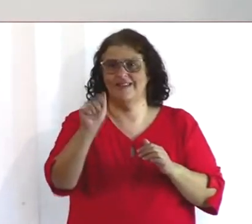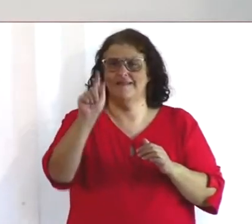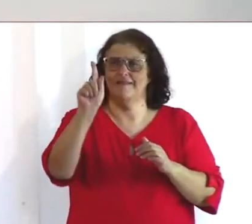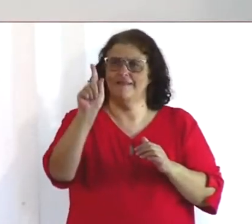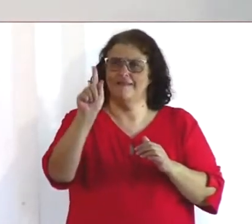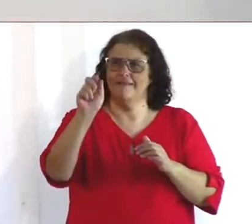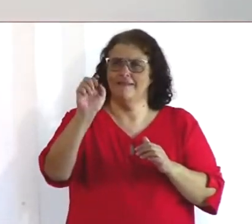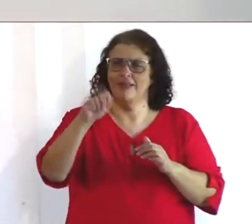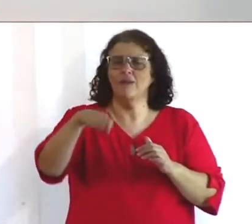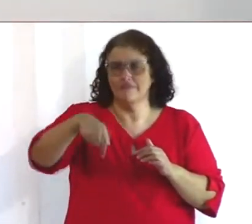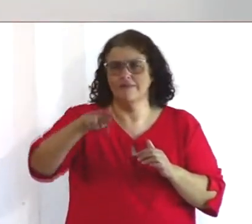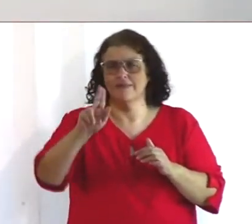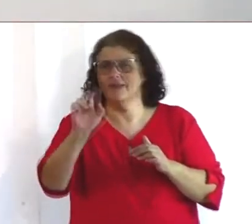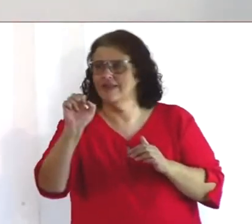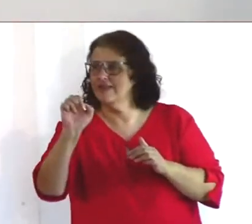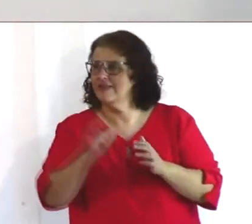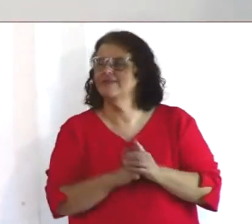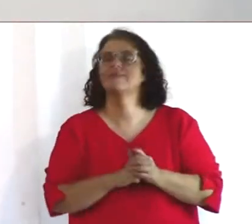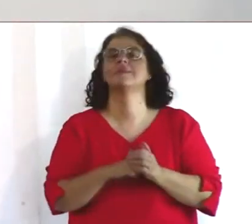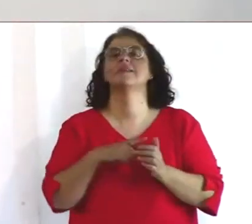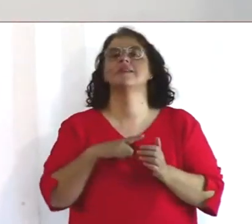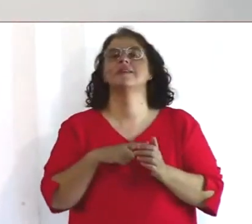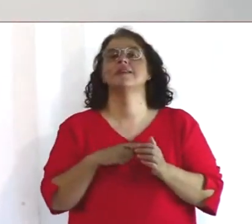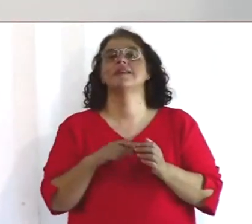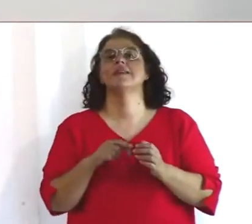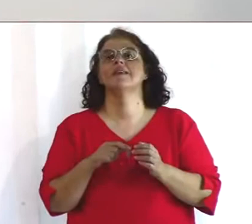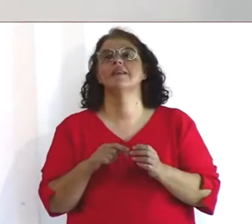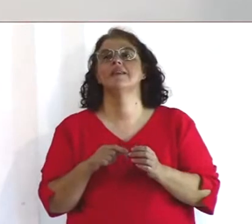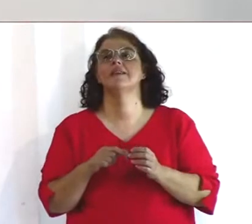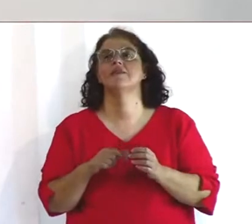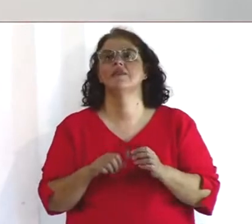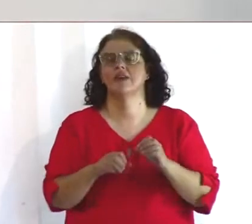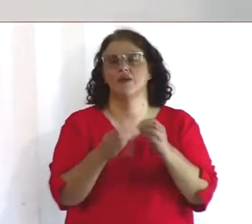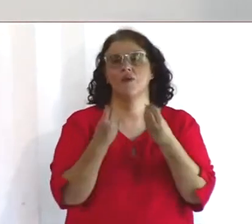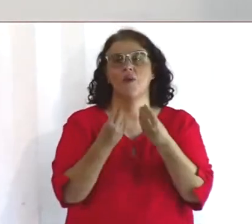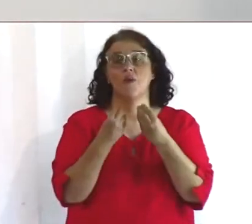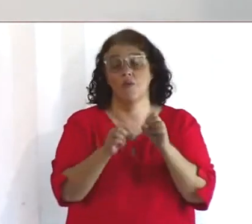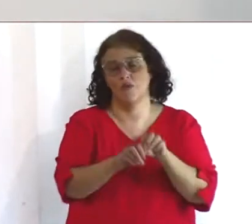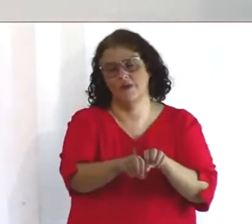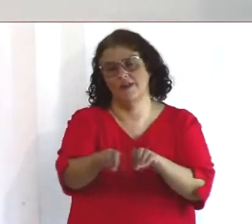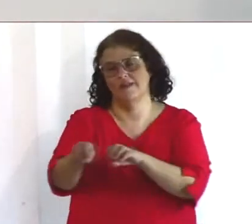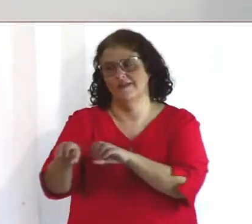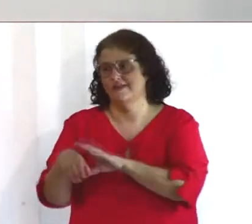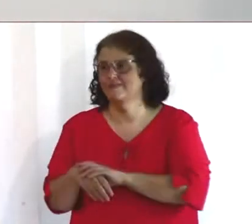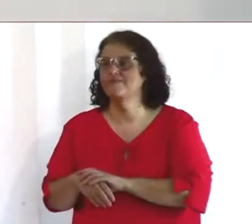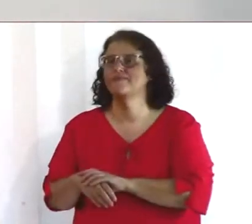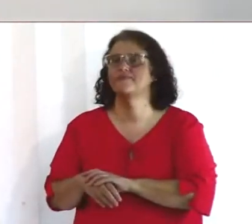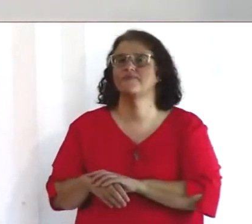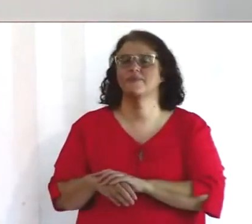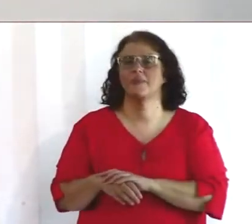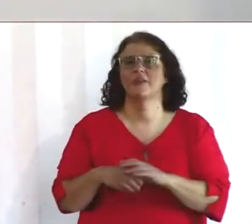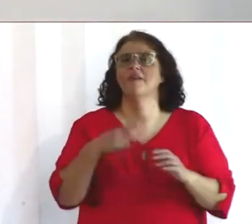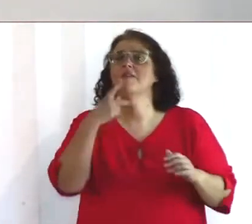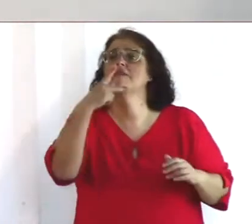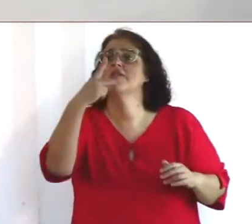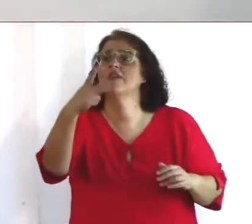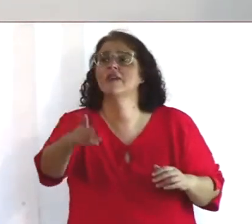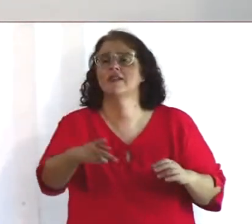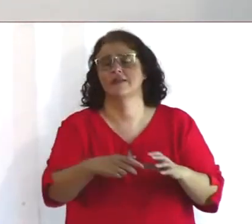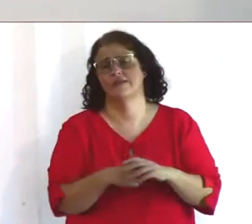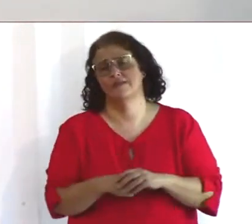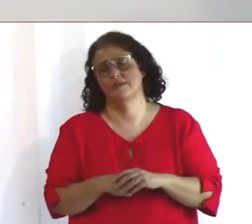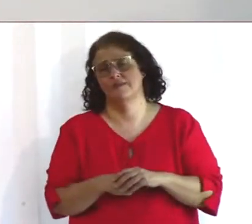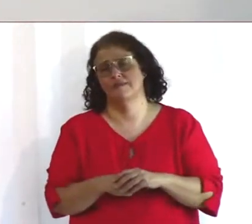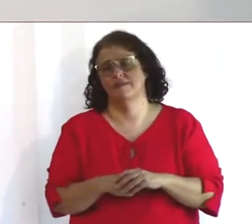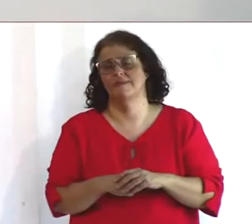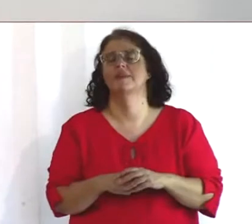ensinando tranquilamente na sinagoga, falando sobre o Pai, falando sobre o Filho, sobre Ele mesmo, falando sobre o Espírito